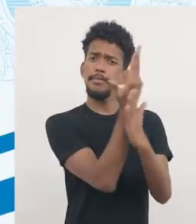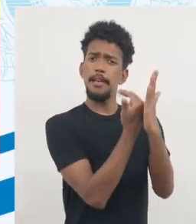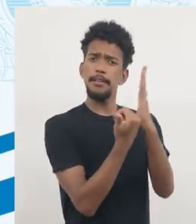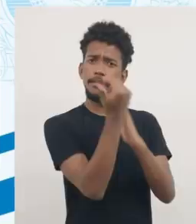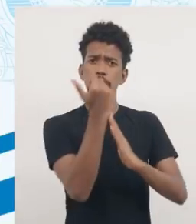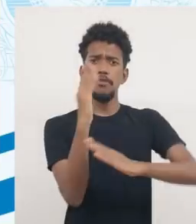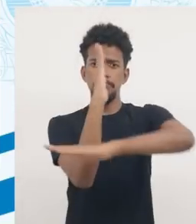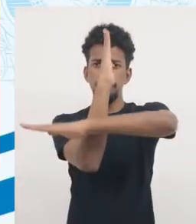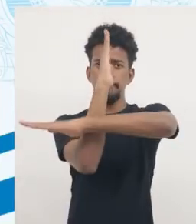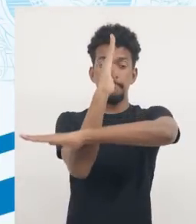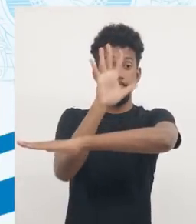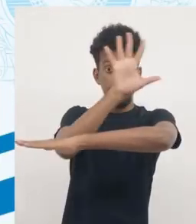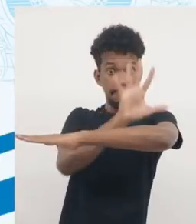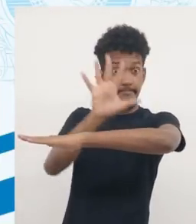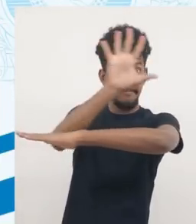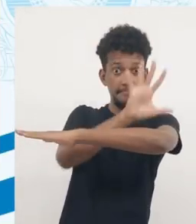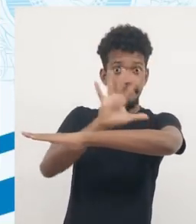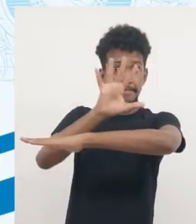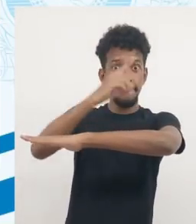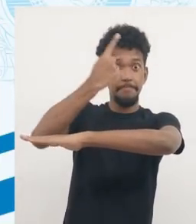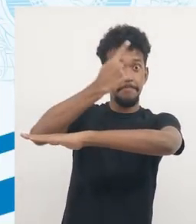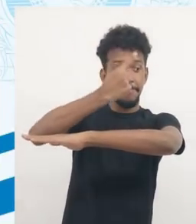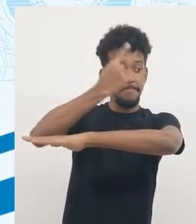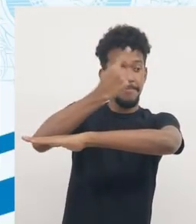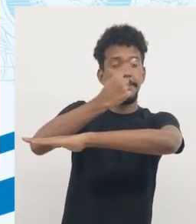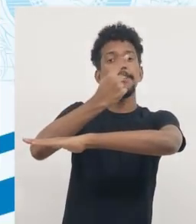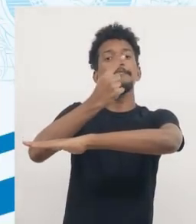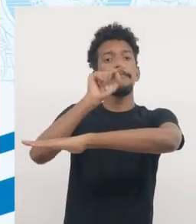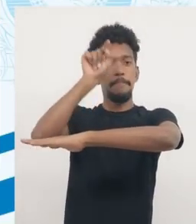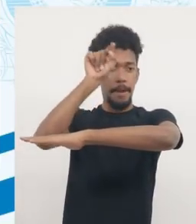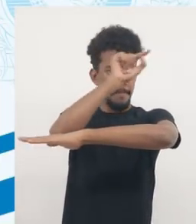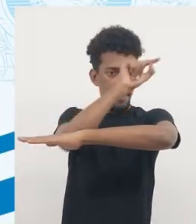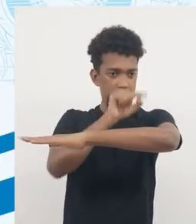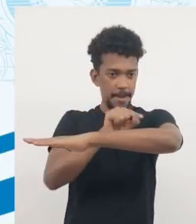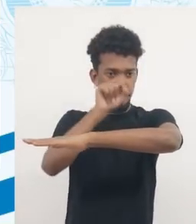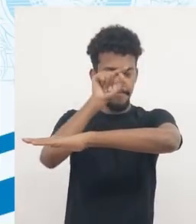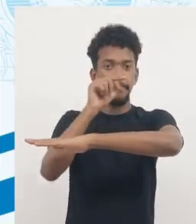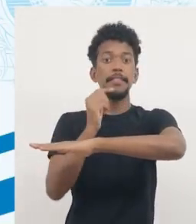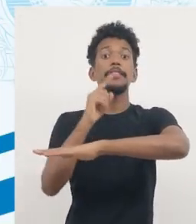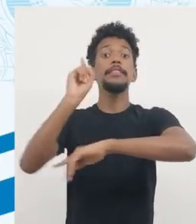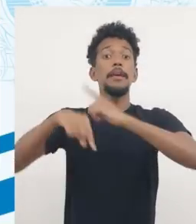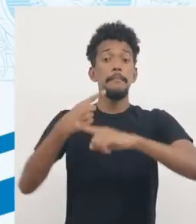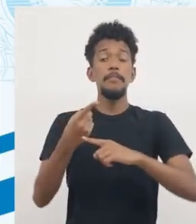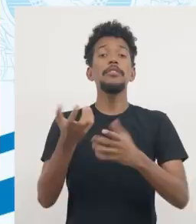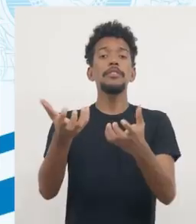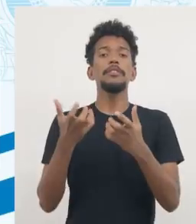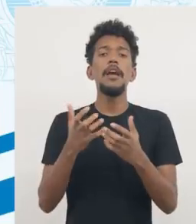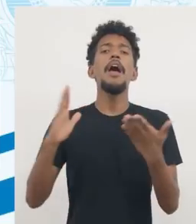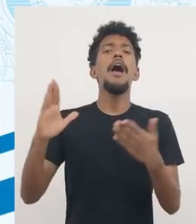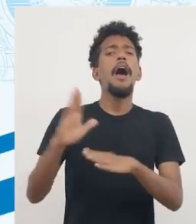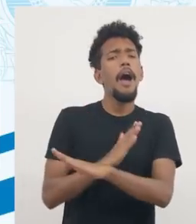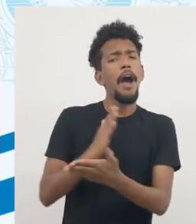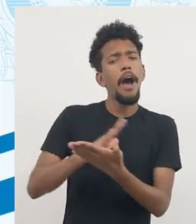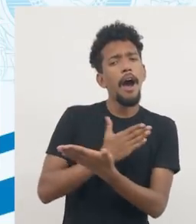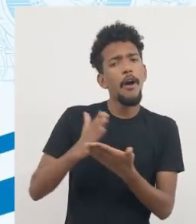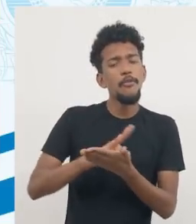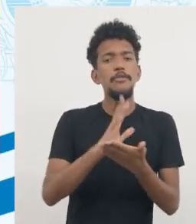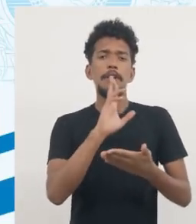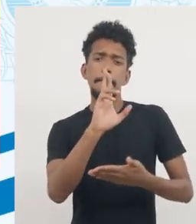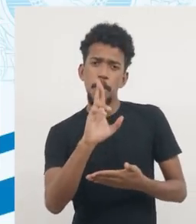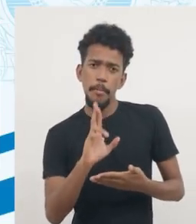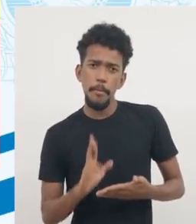primeiro quadrante do plano cartesiano. Em seguida, solicitou que os alunos realizassem algumas